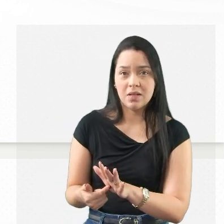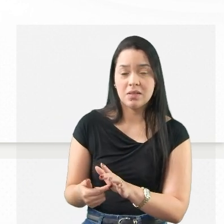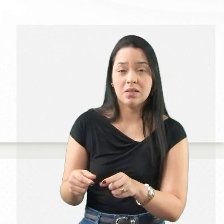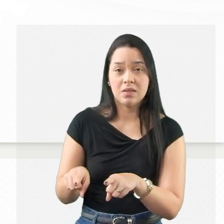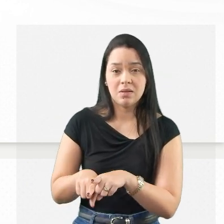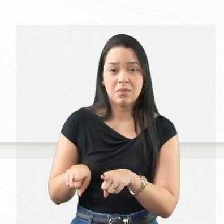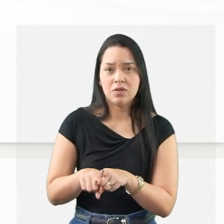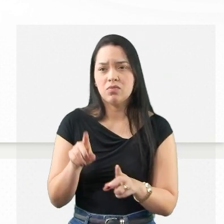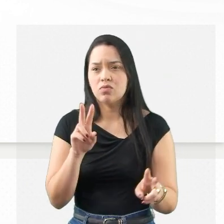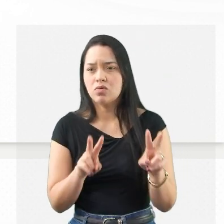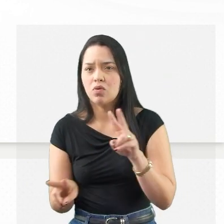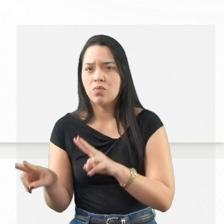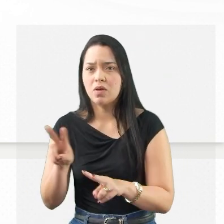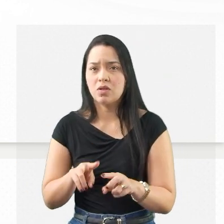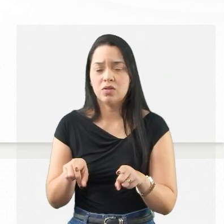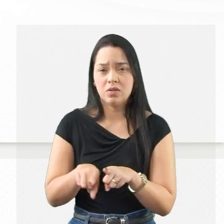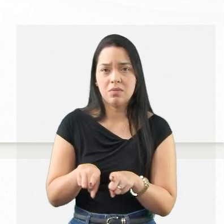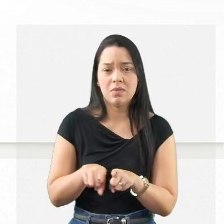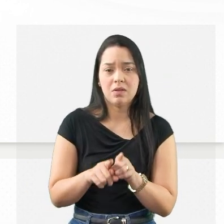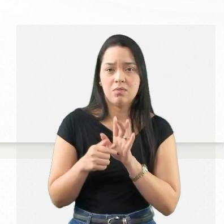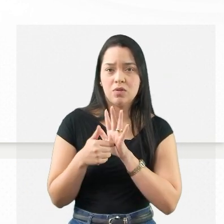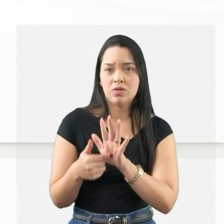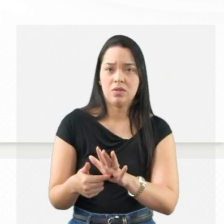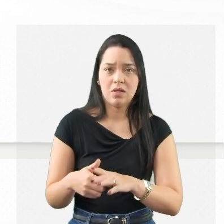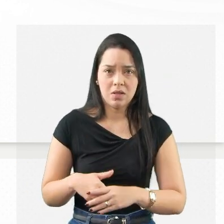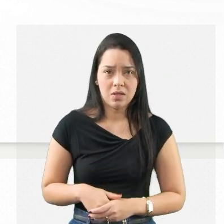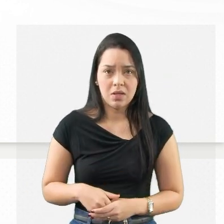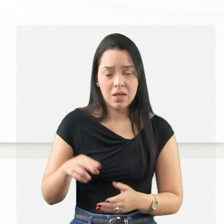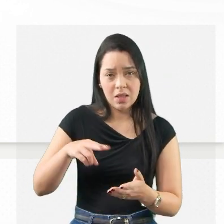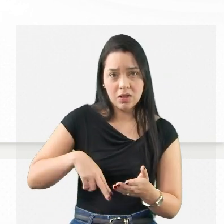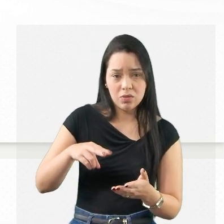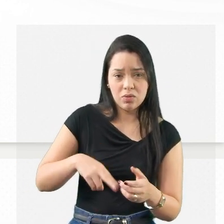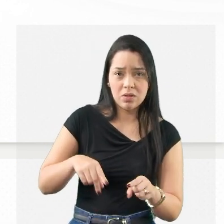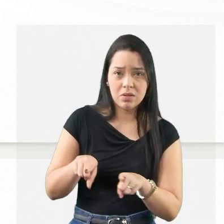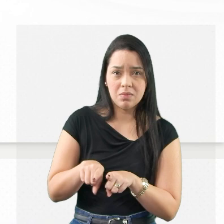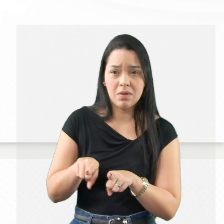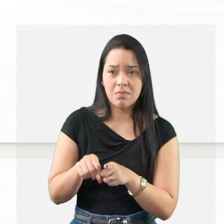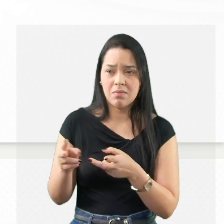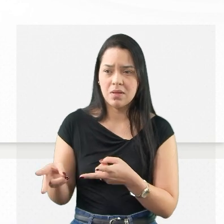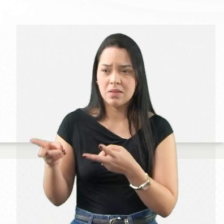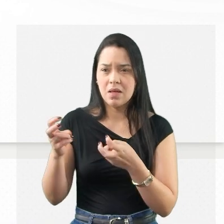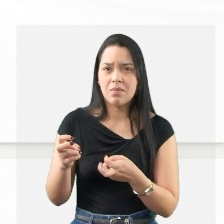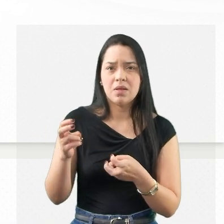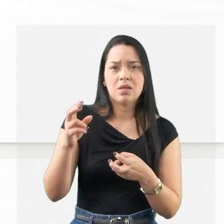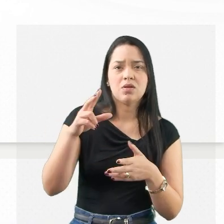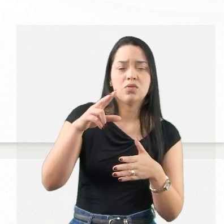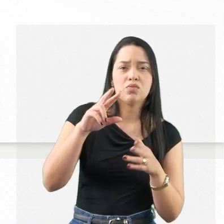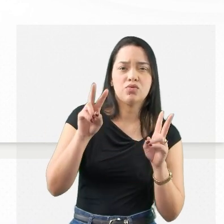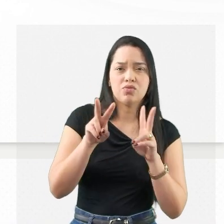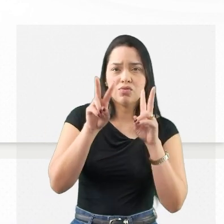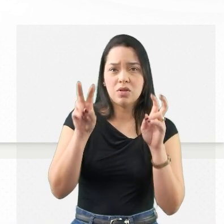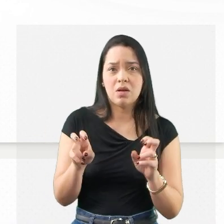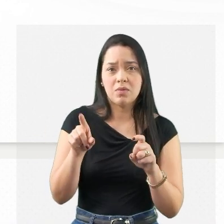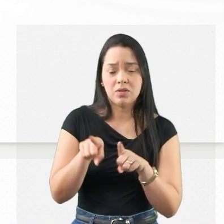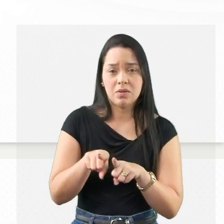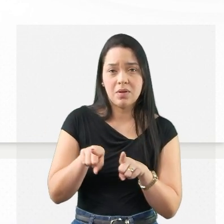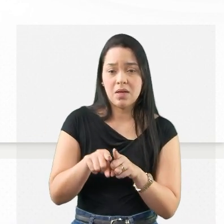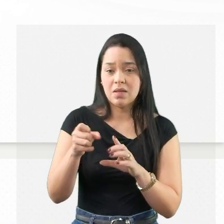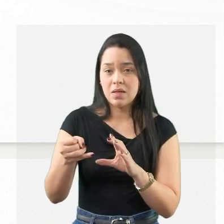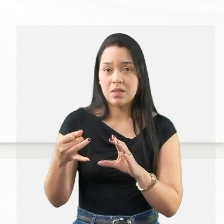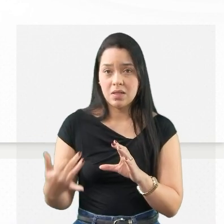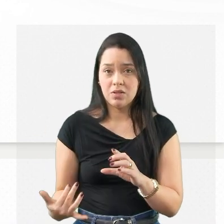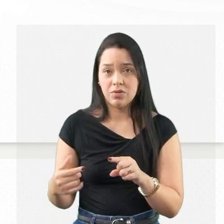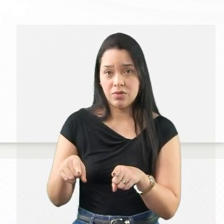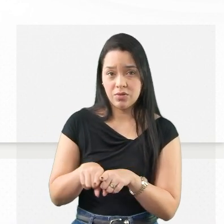já visualmente já há um destaque. Quando a gente faz a leitura e percebe que os temas, as características dos personagens